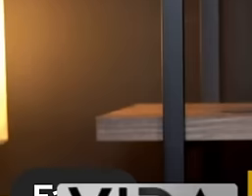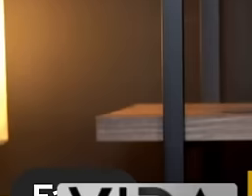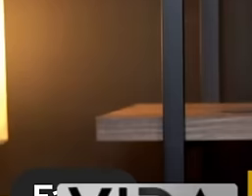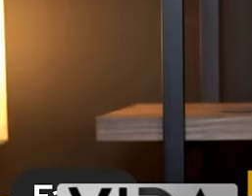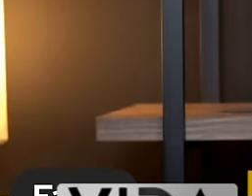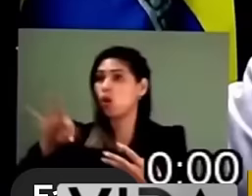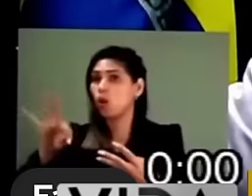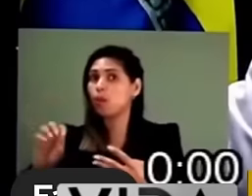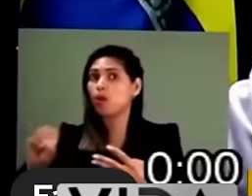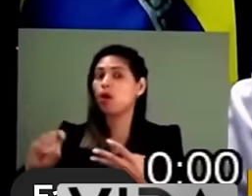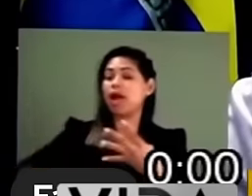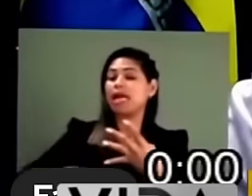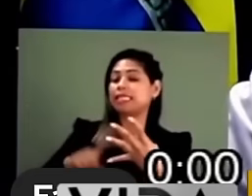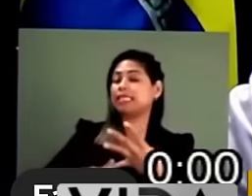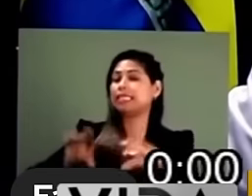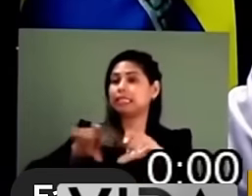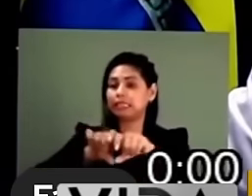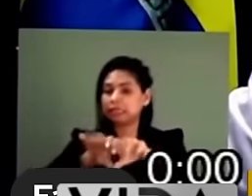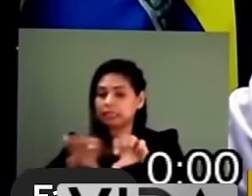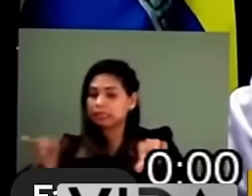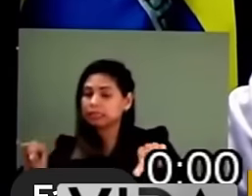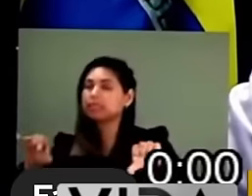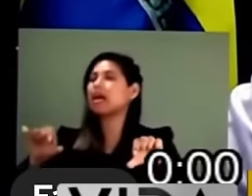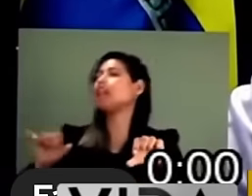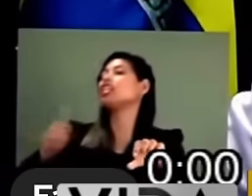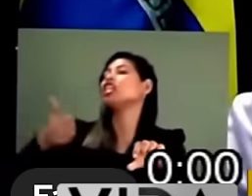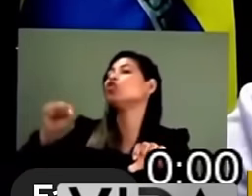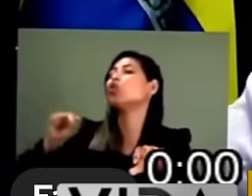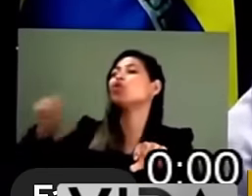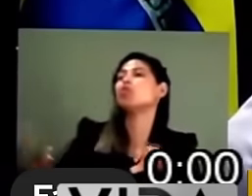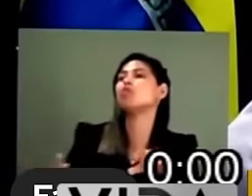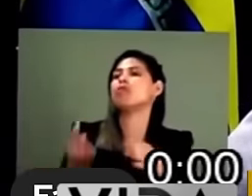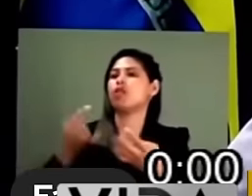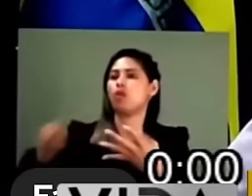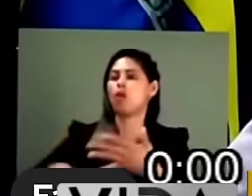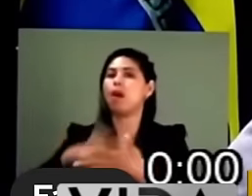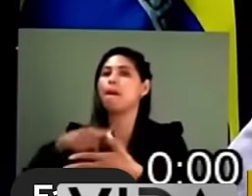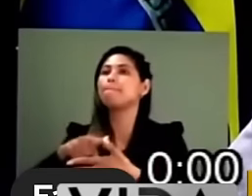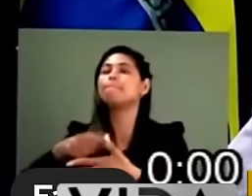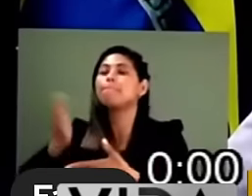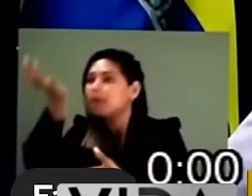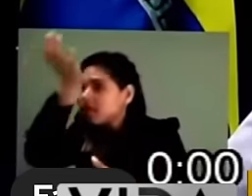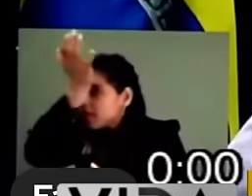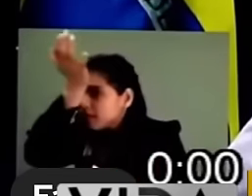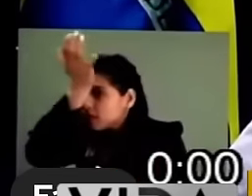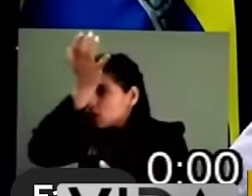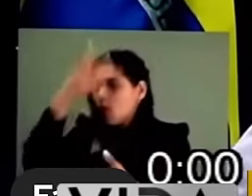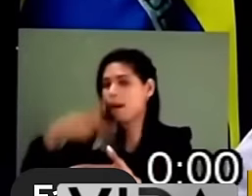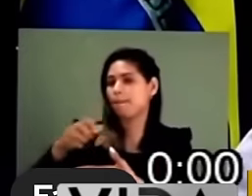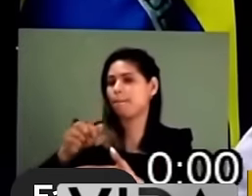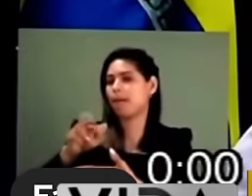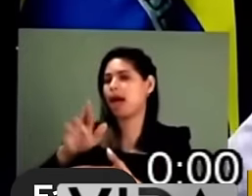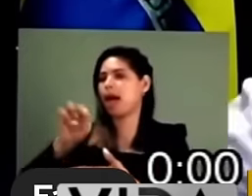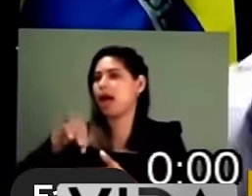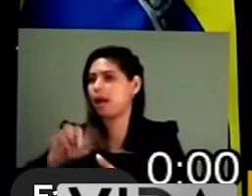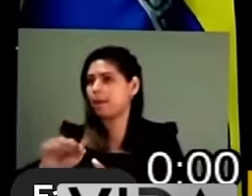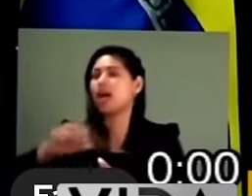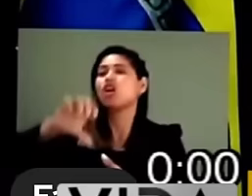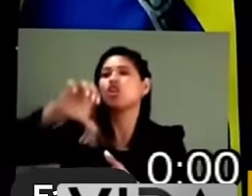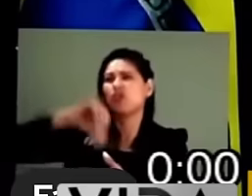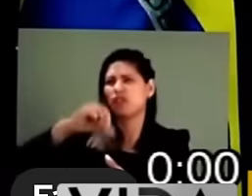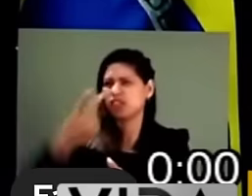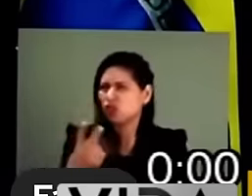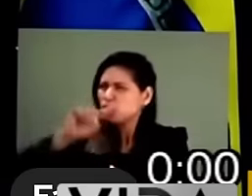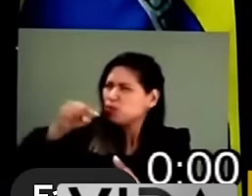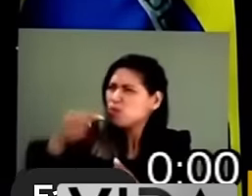difícil. Salamin, 18 mil reais. Presunto Parma, gente. Presunto Parma, 92 mil reais. Eu faço uma